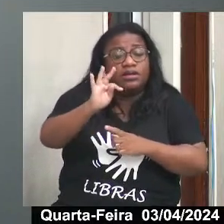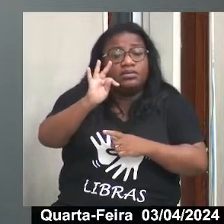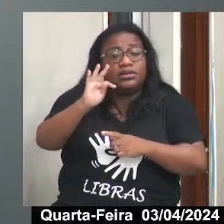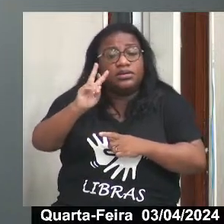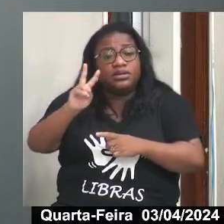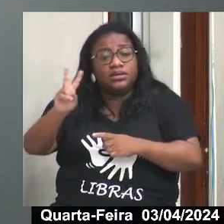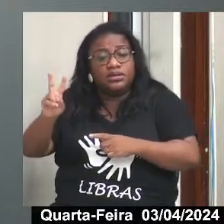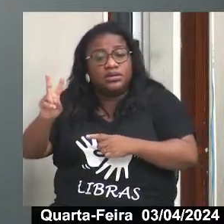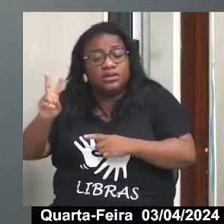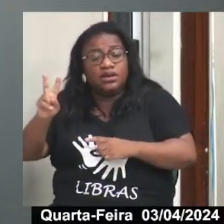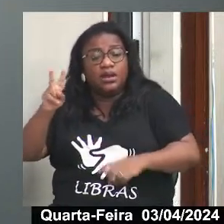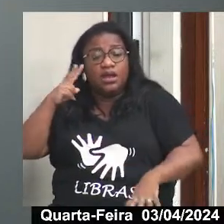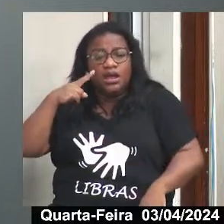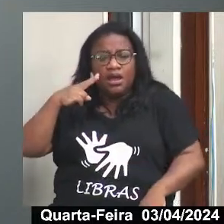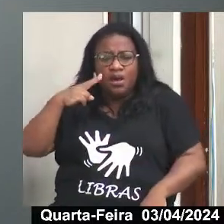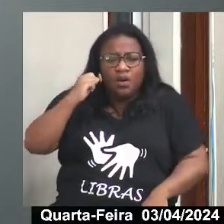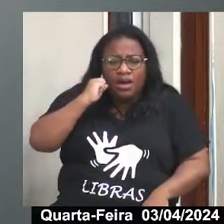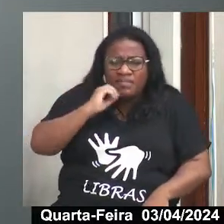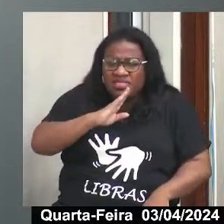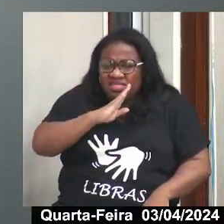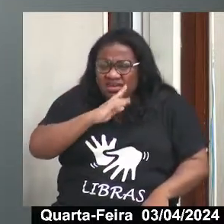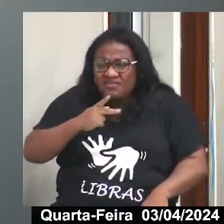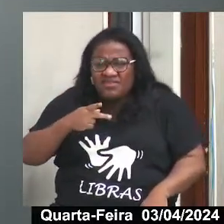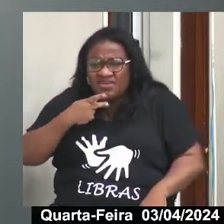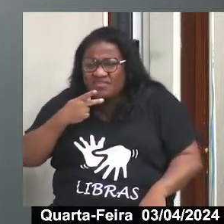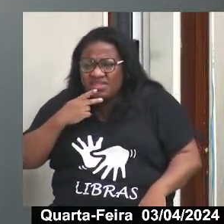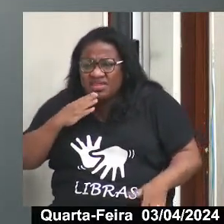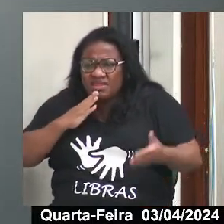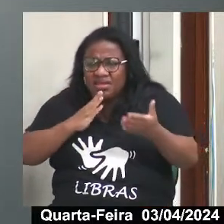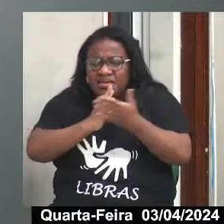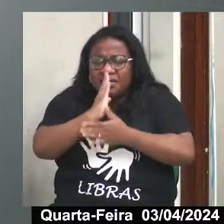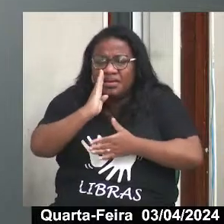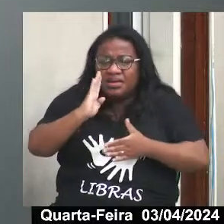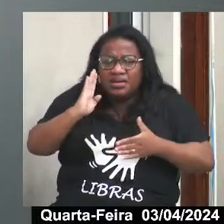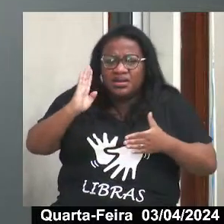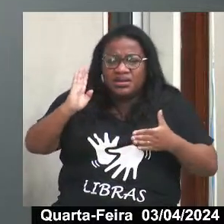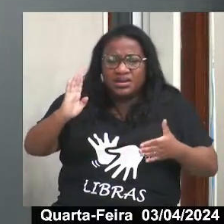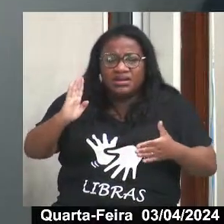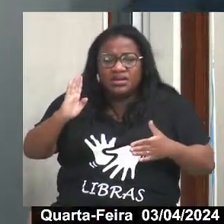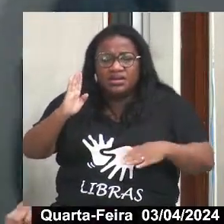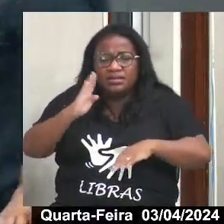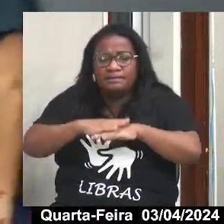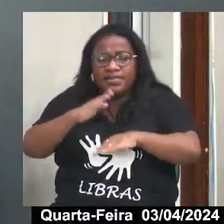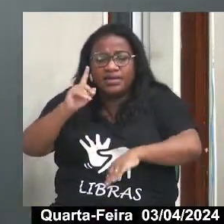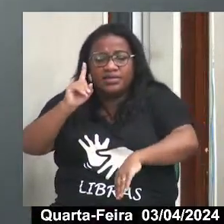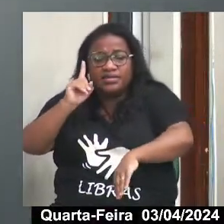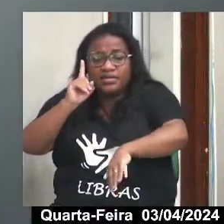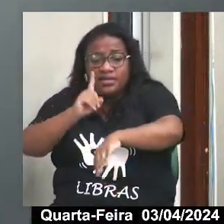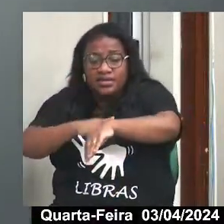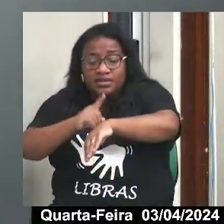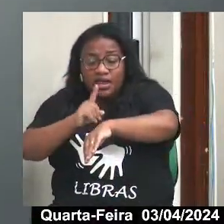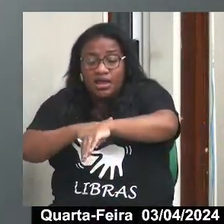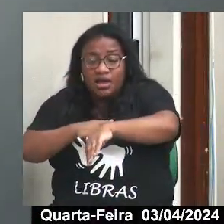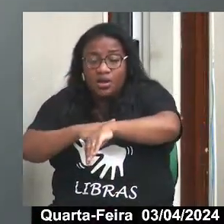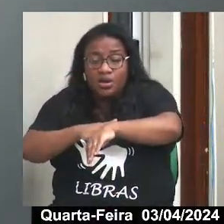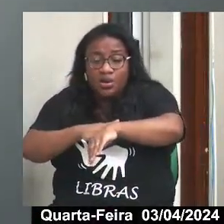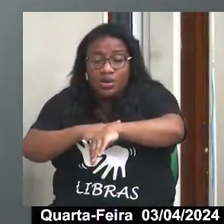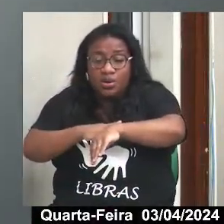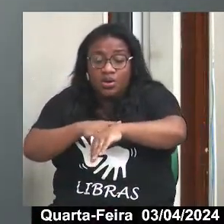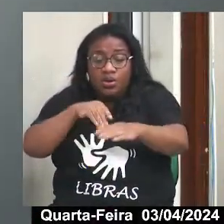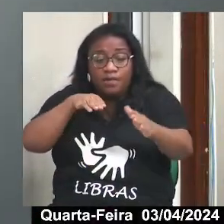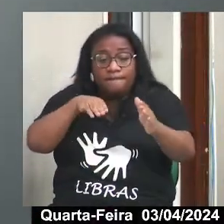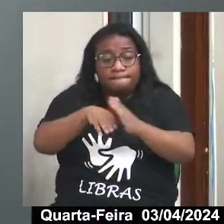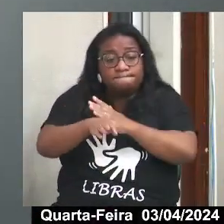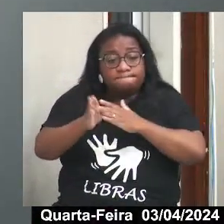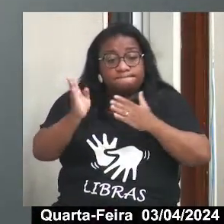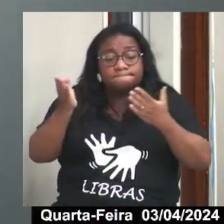Casa de Leis. Vereador que ele aprova o projeto na tribuna, no microfone, e na hora de votar ele é contra